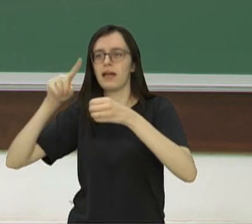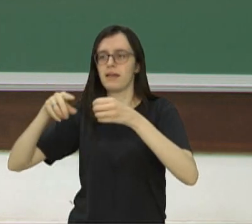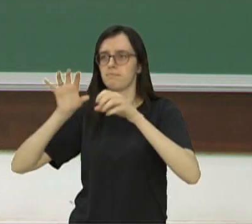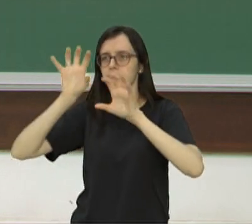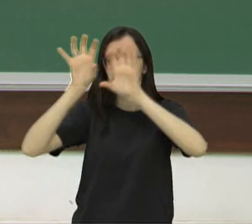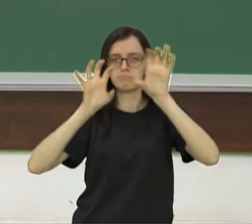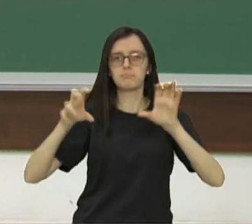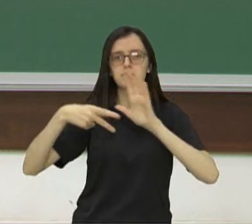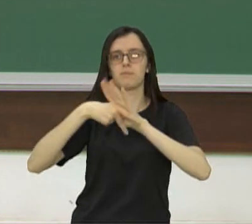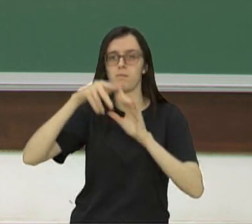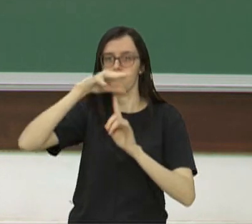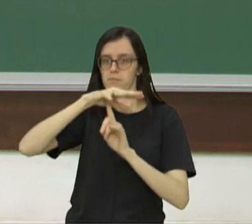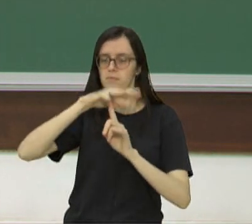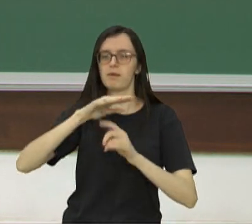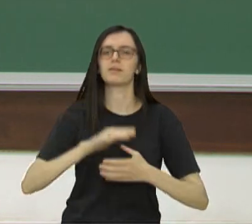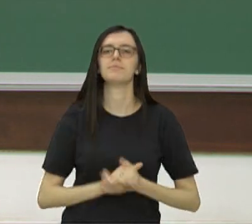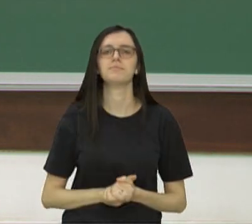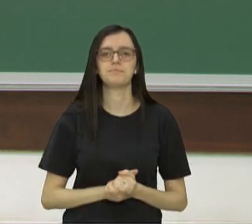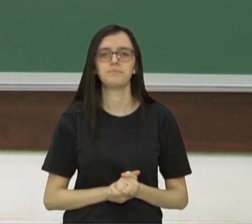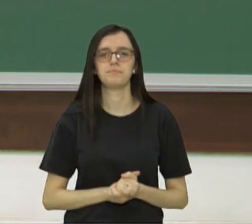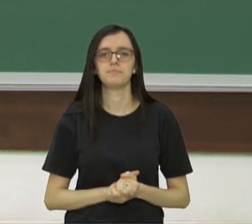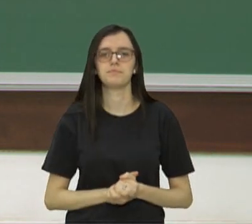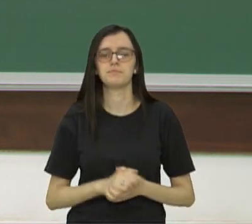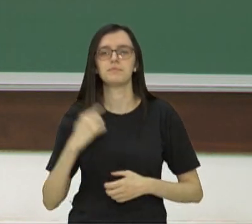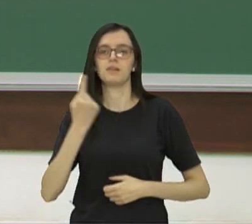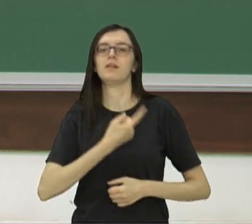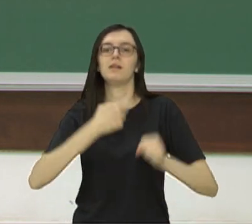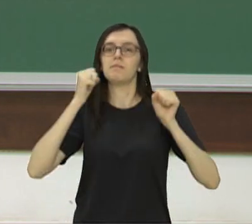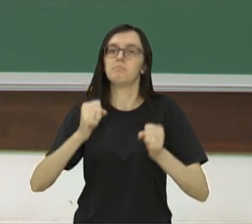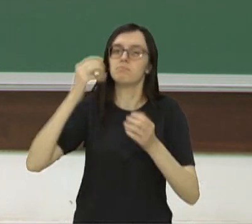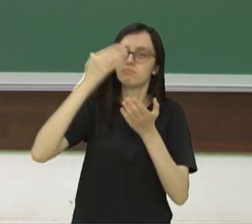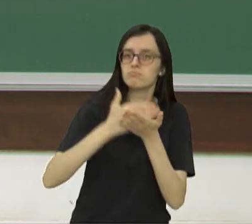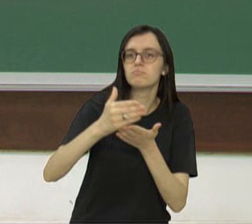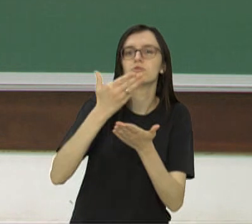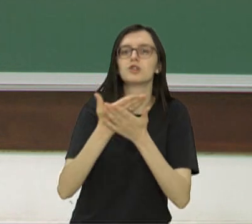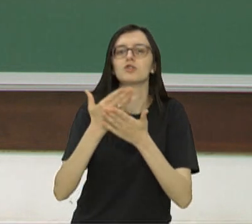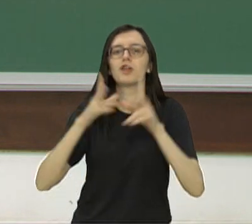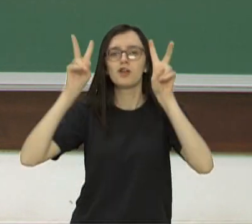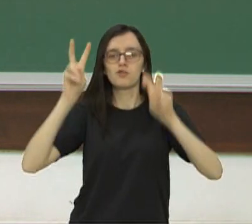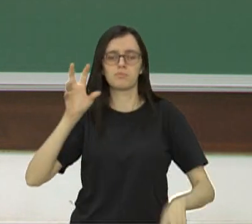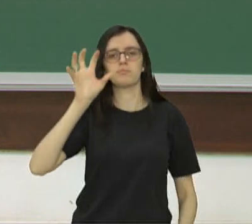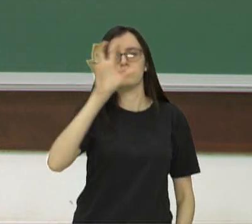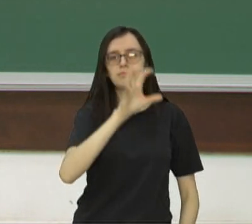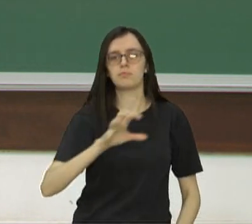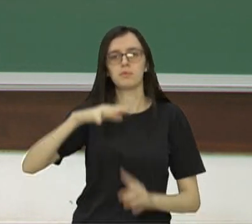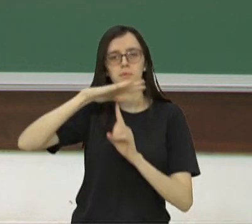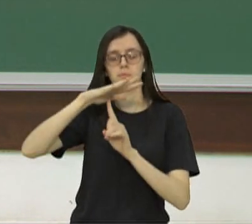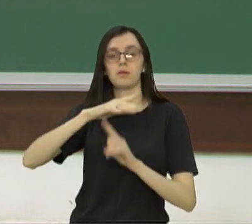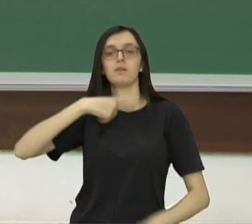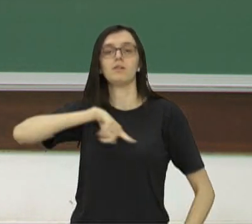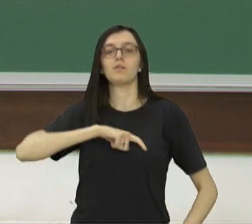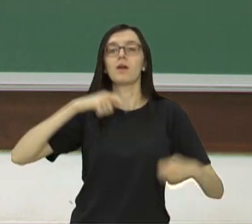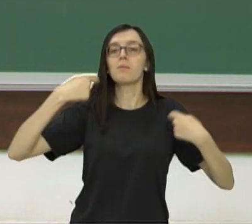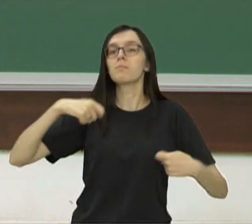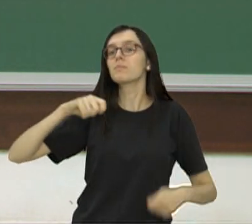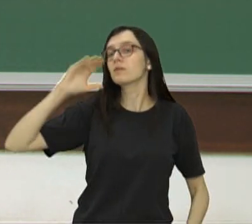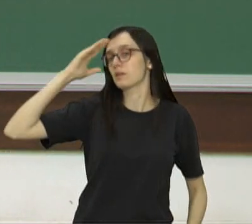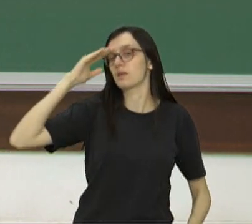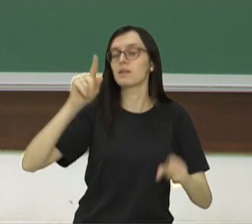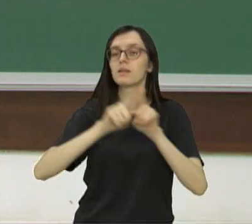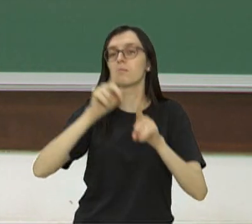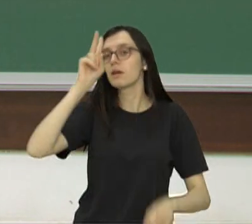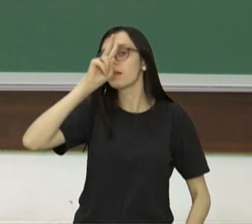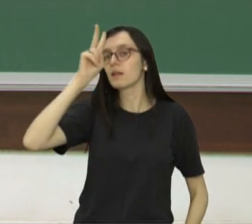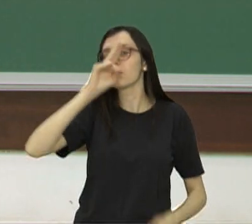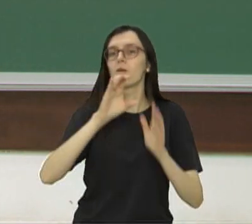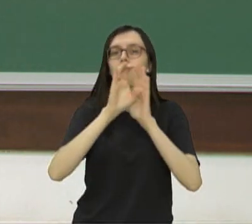do Paraná. Então, para que possamos começar o estudo da regionalização do Paraná, temos que entender e lembrar, o conceito